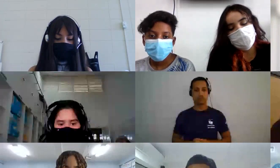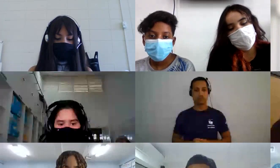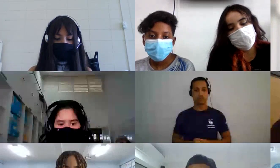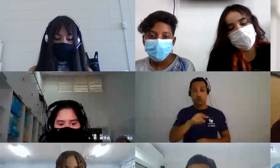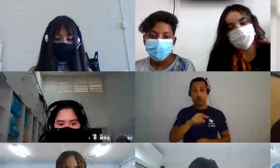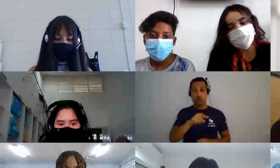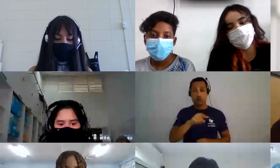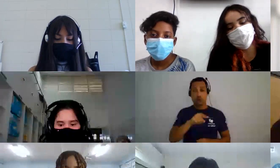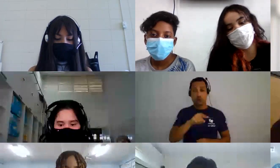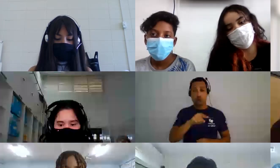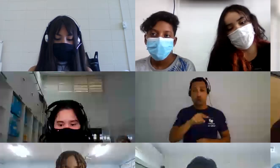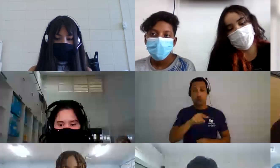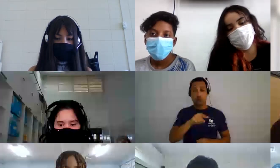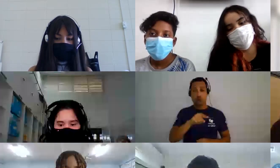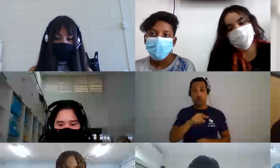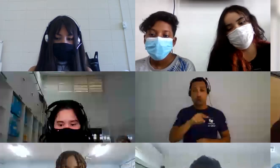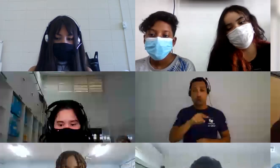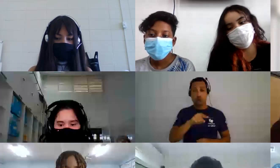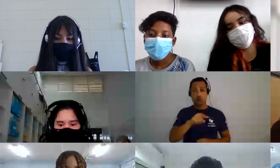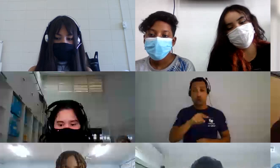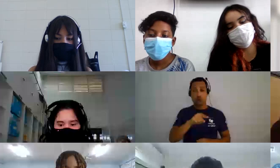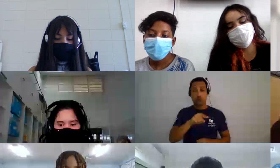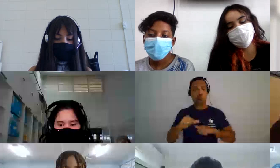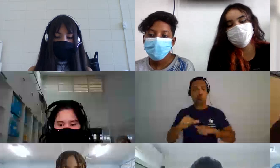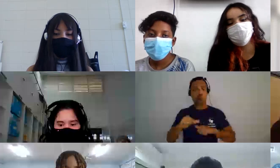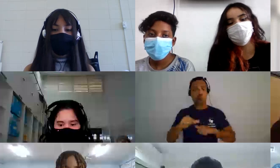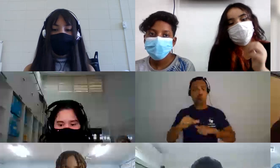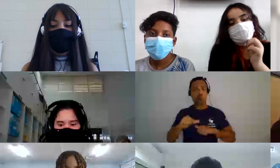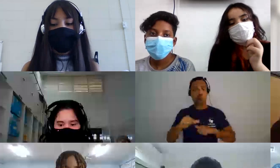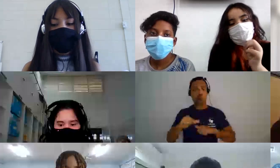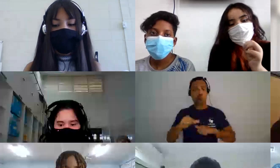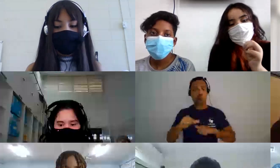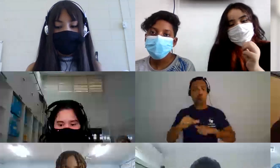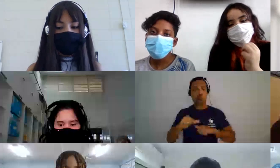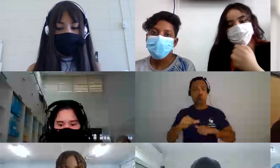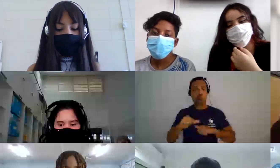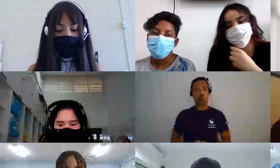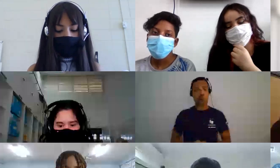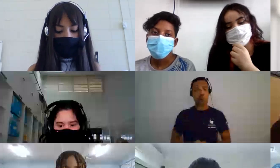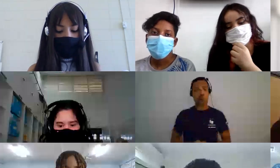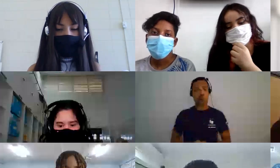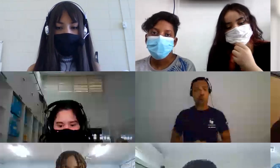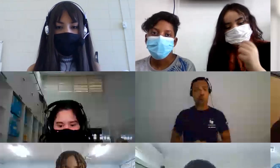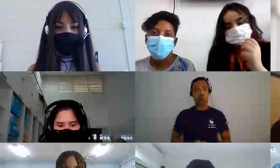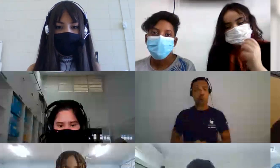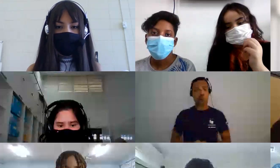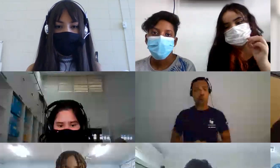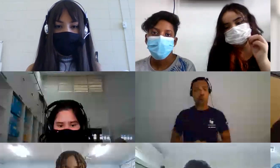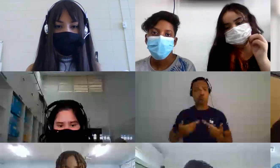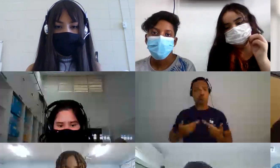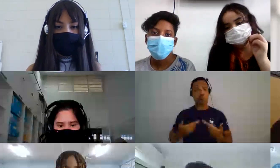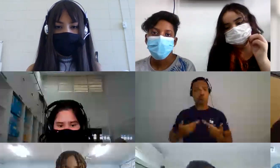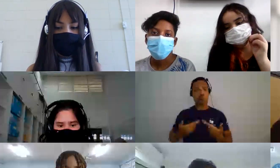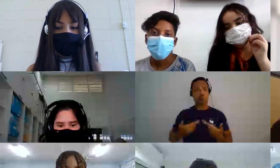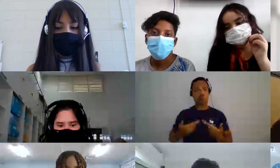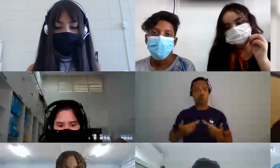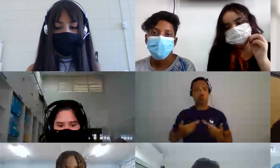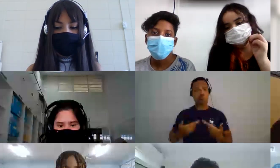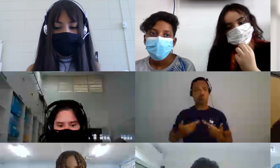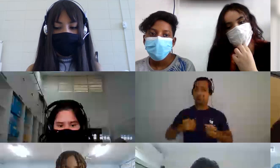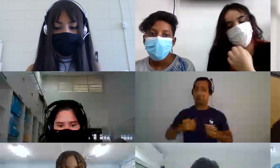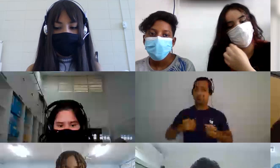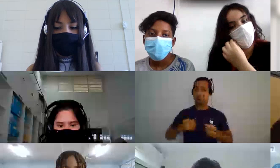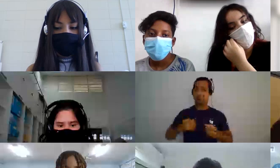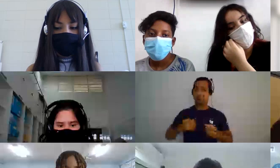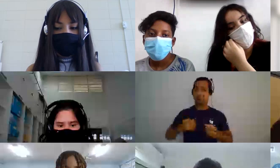essas modificações, vocês vão ficando mais dono do corpo. E quando a gente é mais dono do corpo... Dou no seguinte